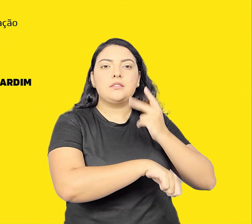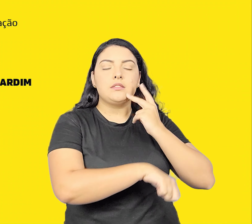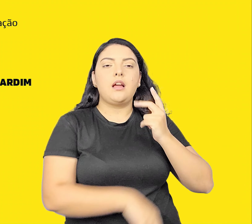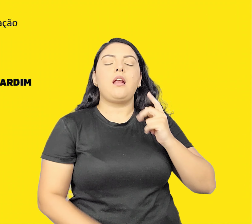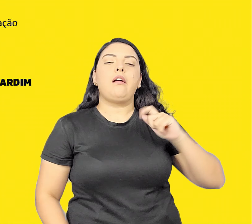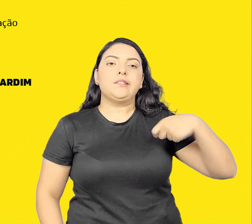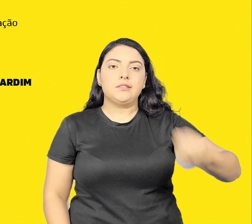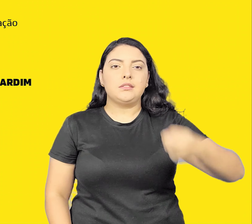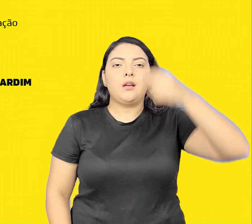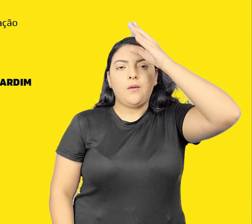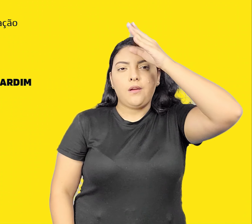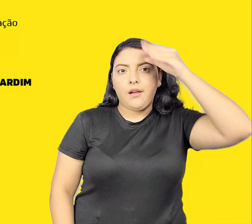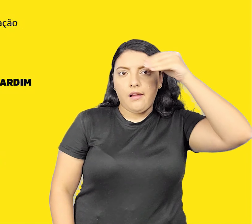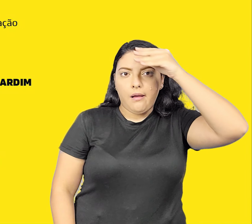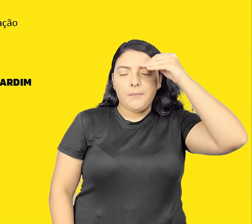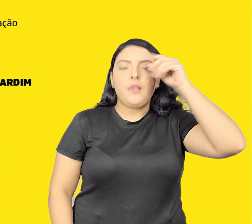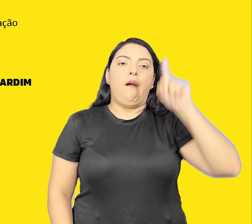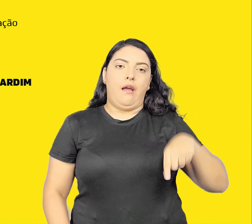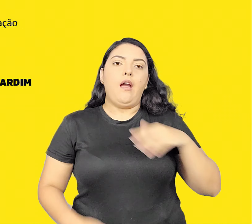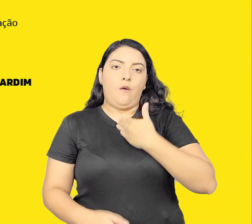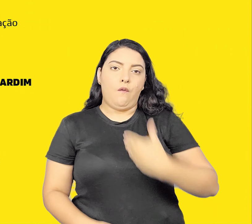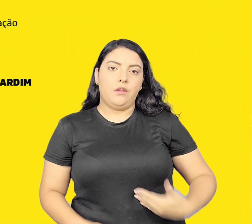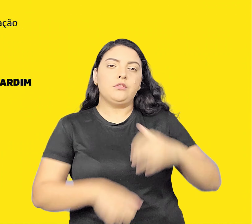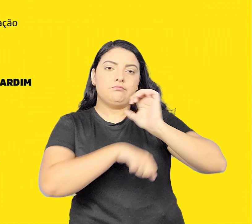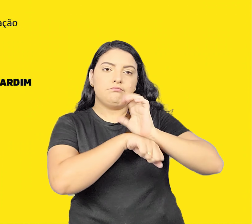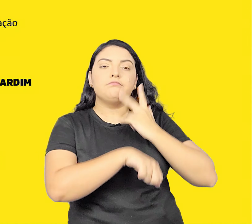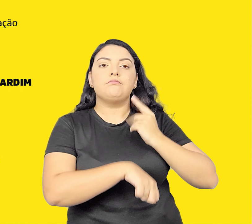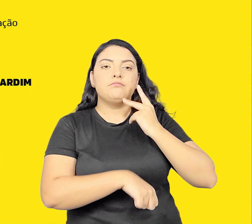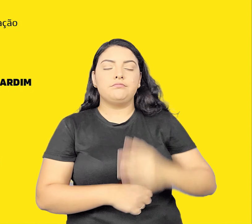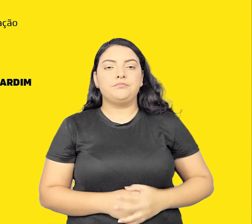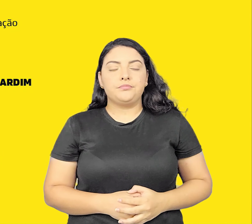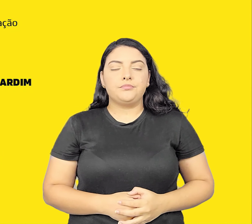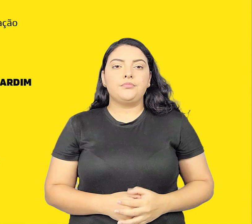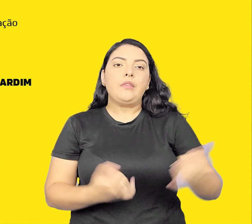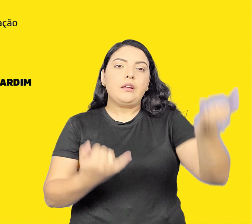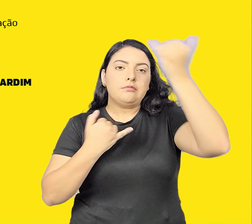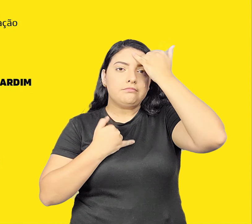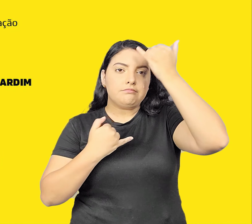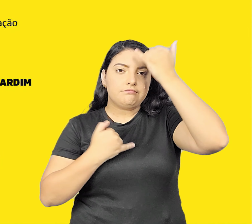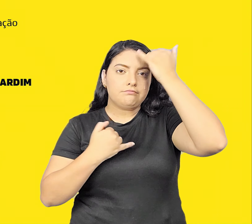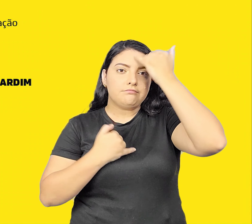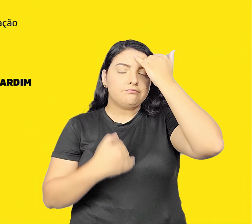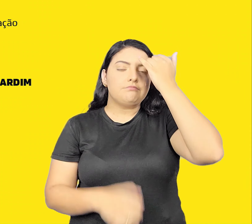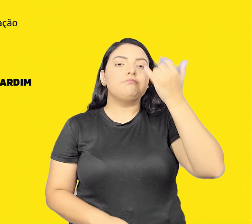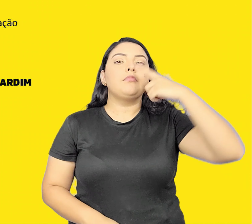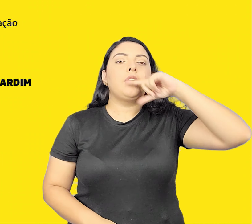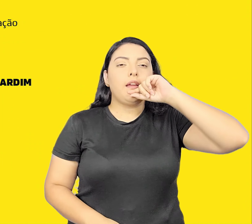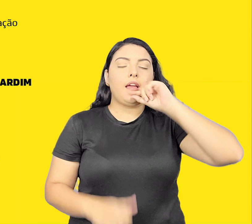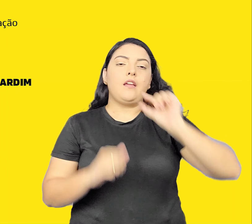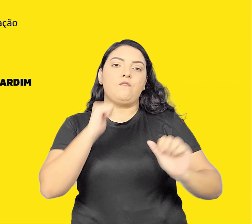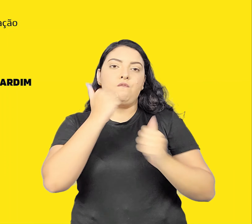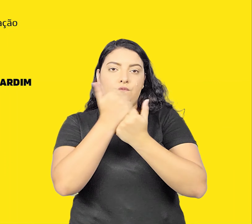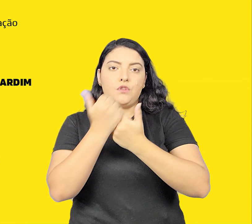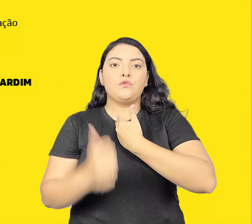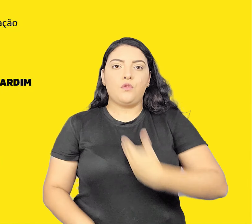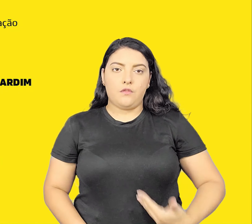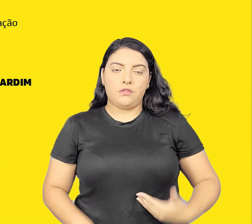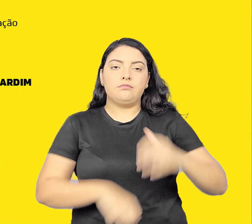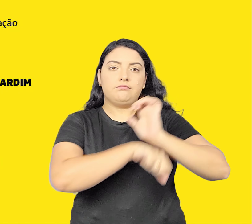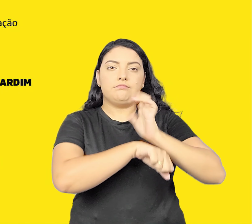Camilo Sobreiro de Santana Governador do Estado do Ceará Maria Isolda Sela de Arruda